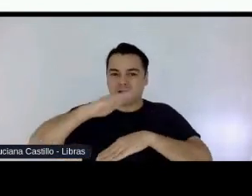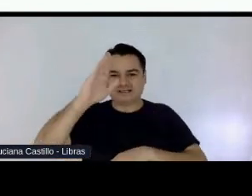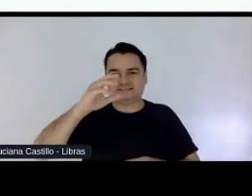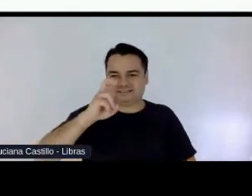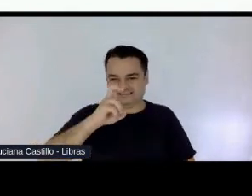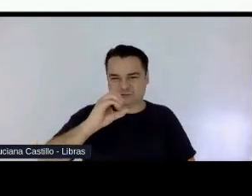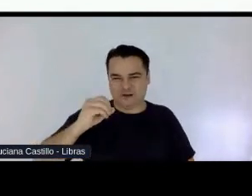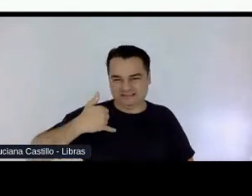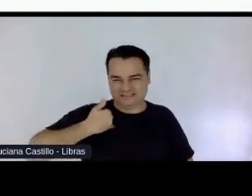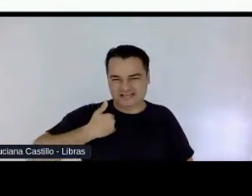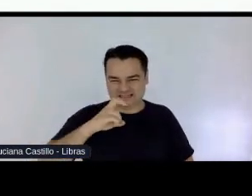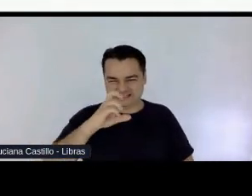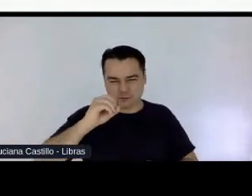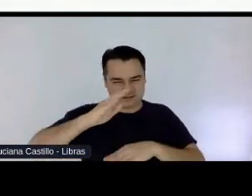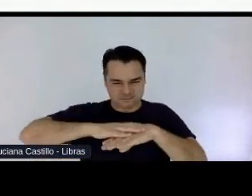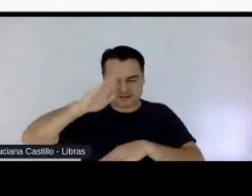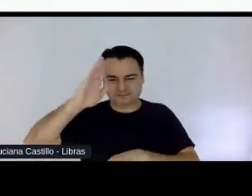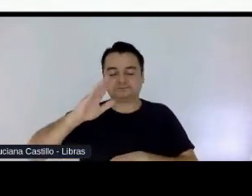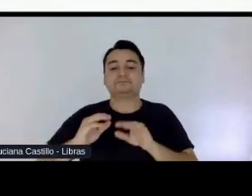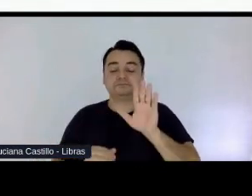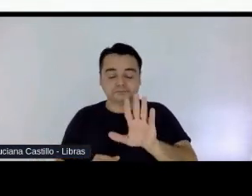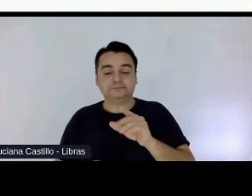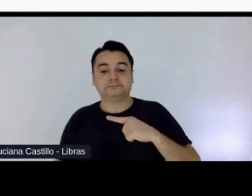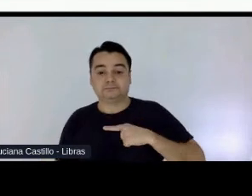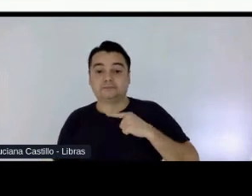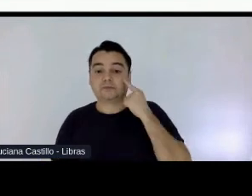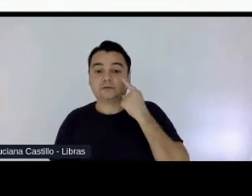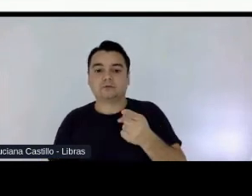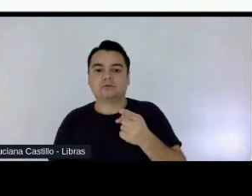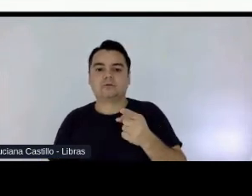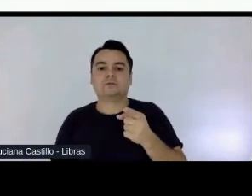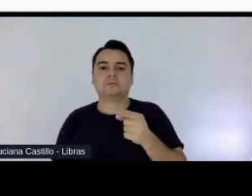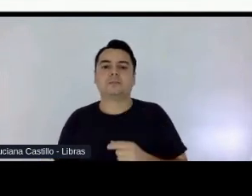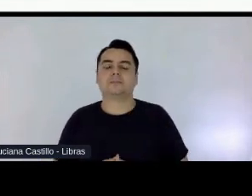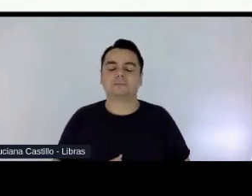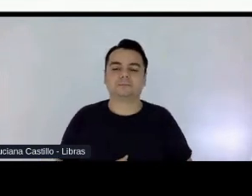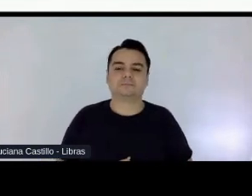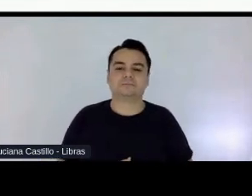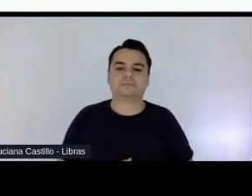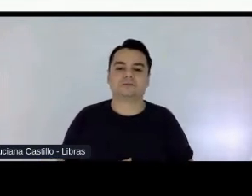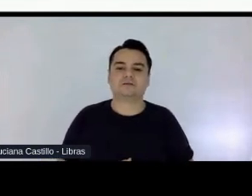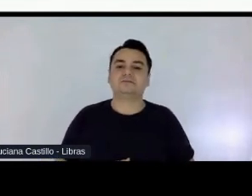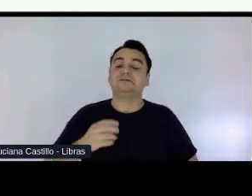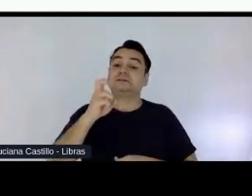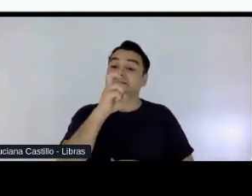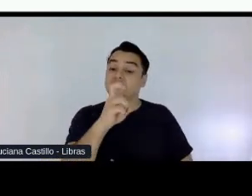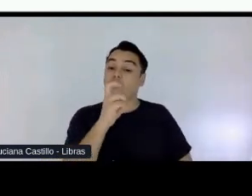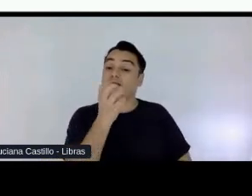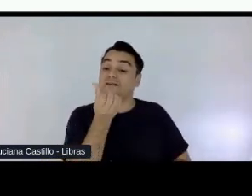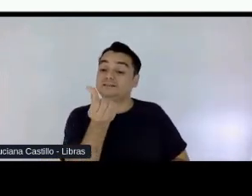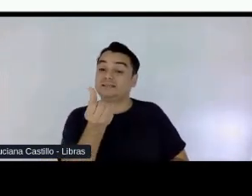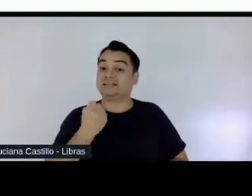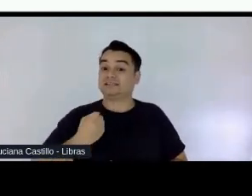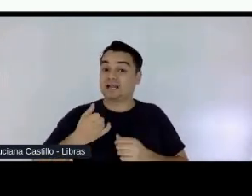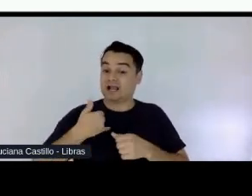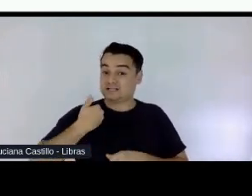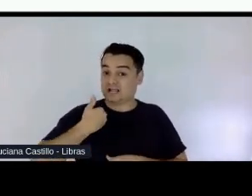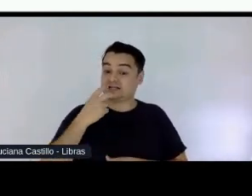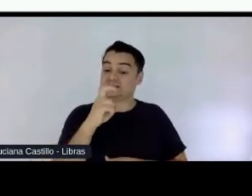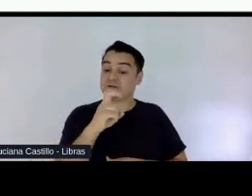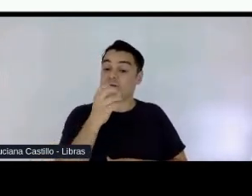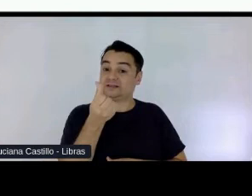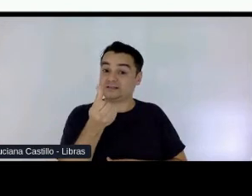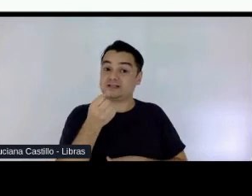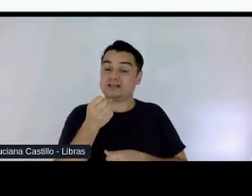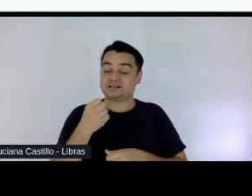anos, mas vale aqui, né? A gente olhar para o grupo de mais de 56 anos, né? Então, o que a